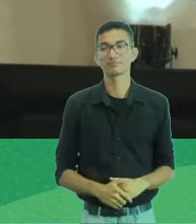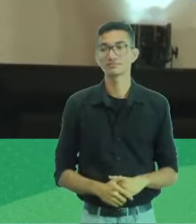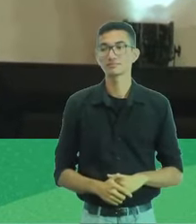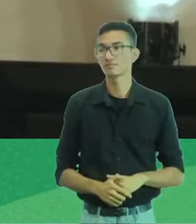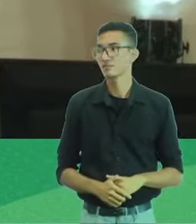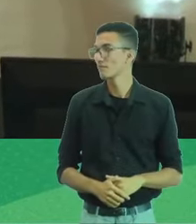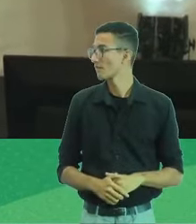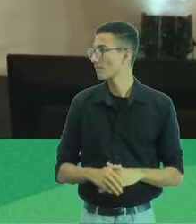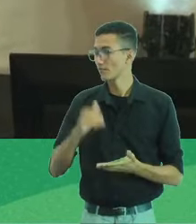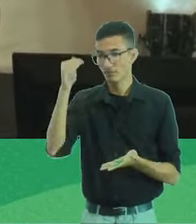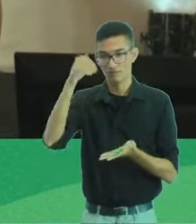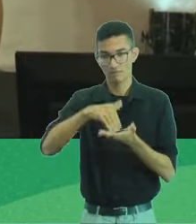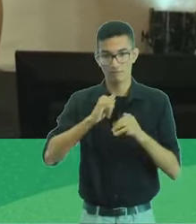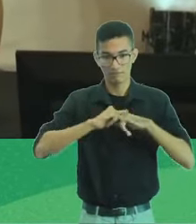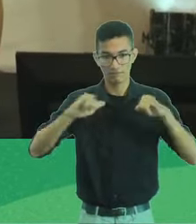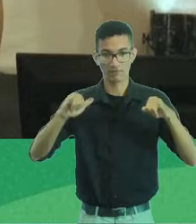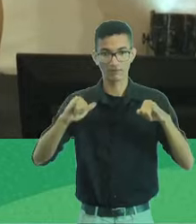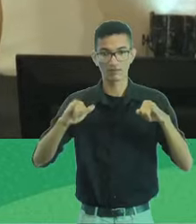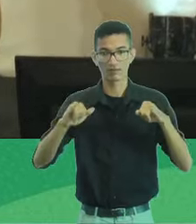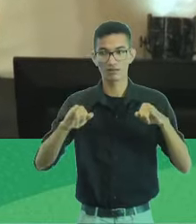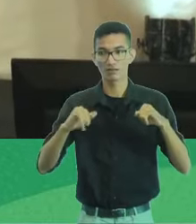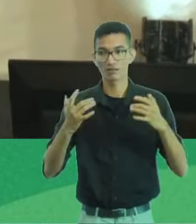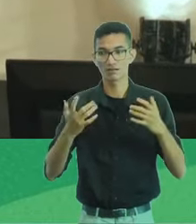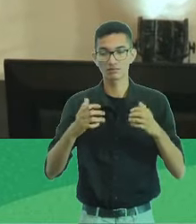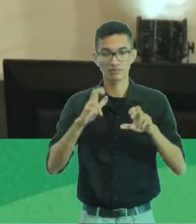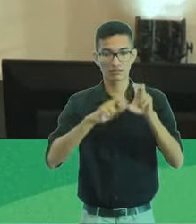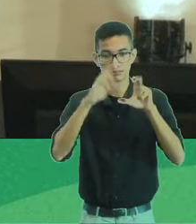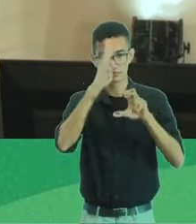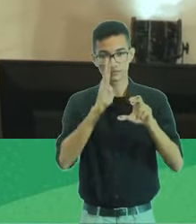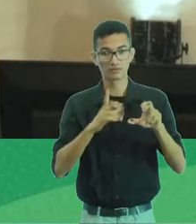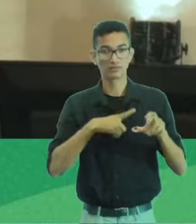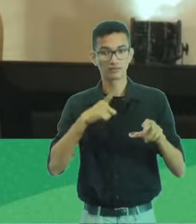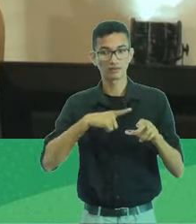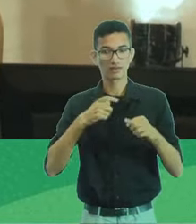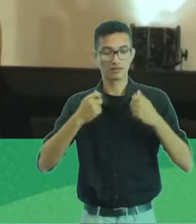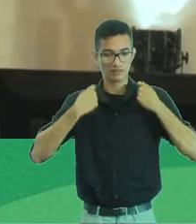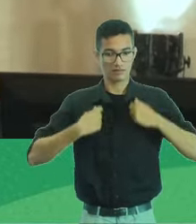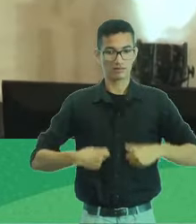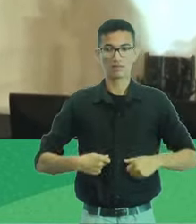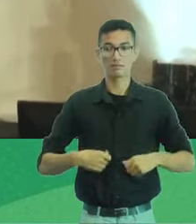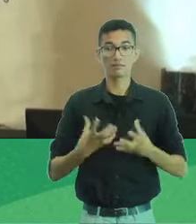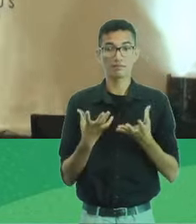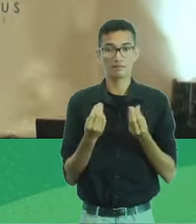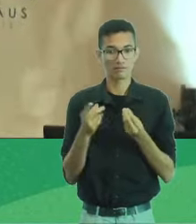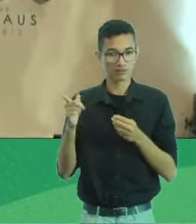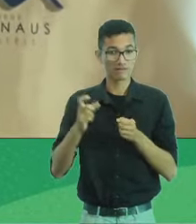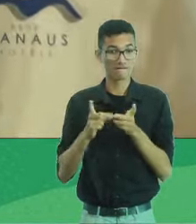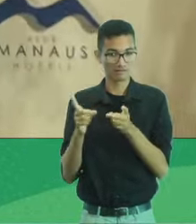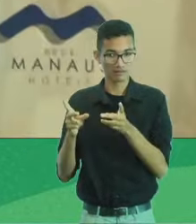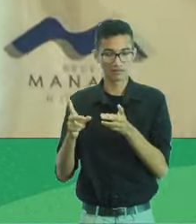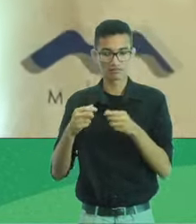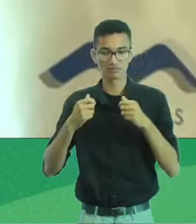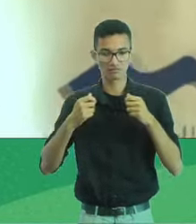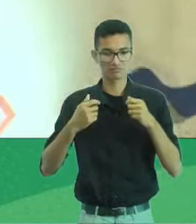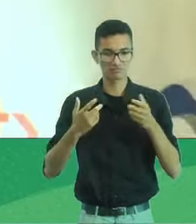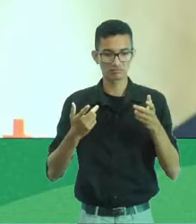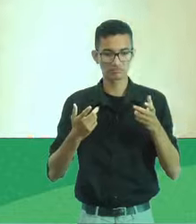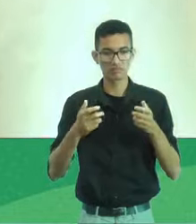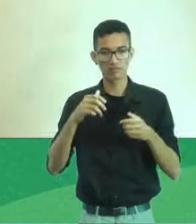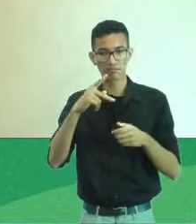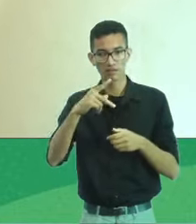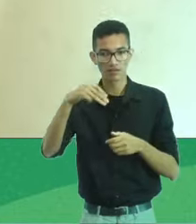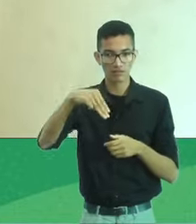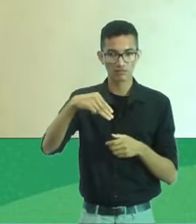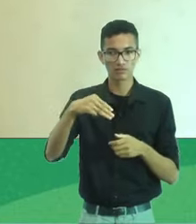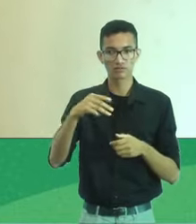o último aviso anestenido da Paz tão Brasil tem mais camisas para vender e de diversos tamanhos quem quiser passar